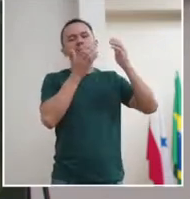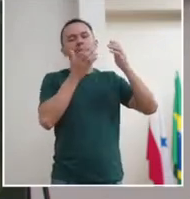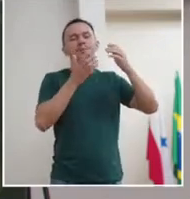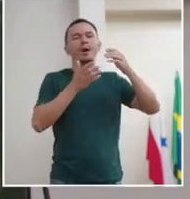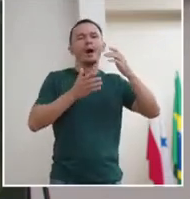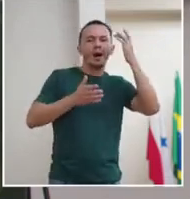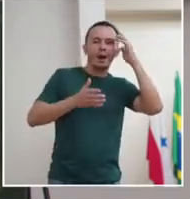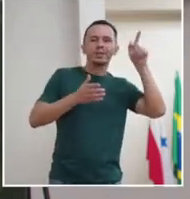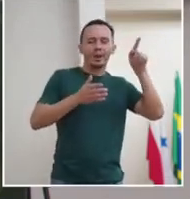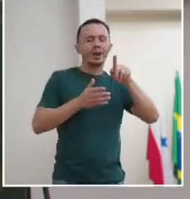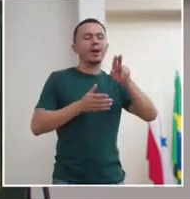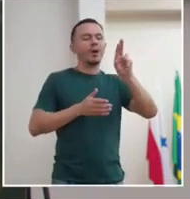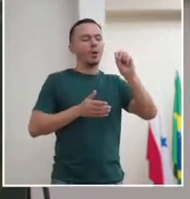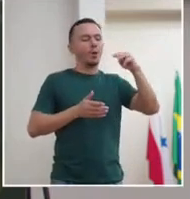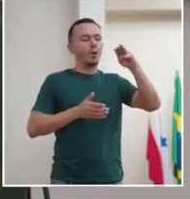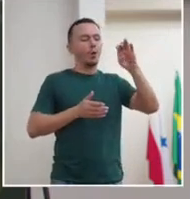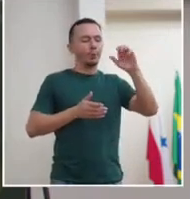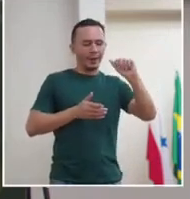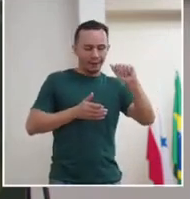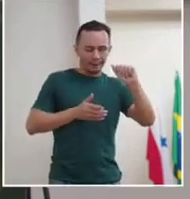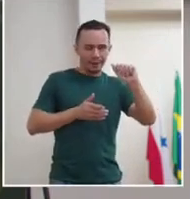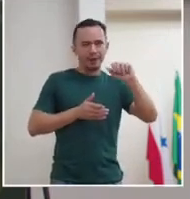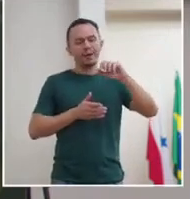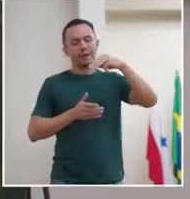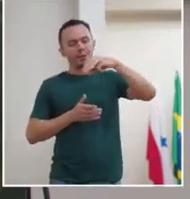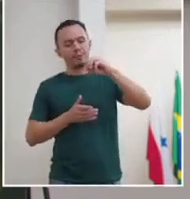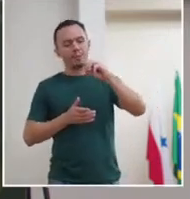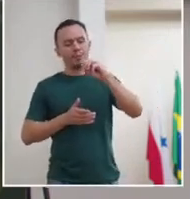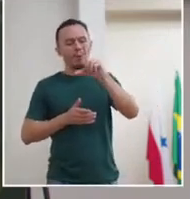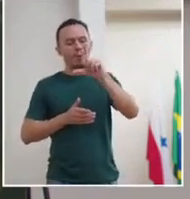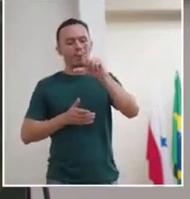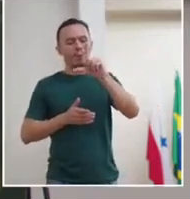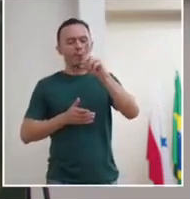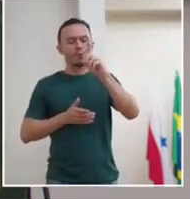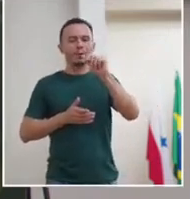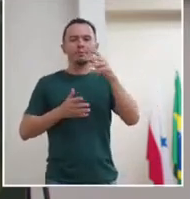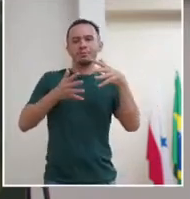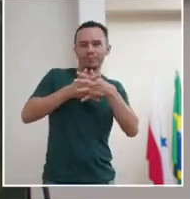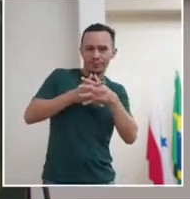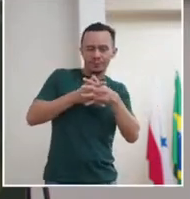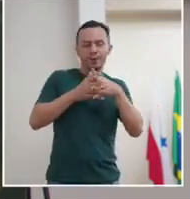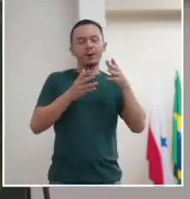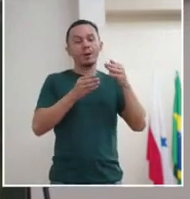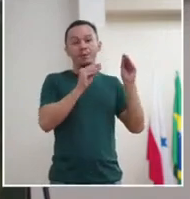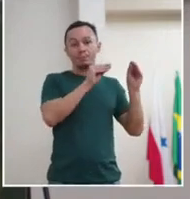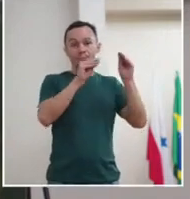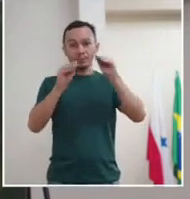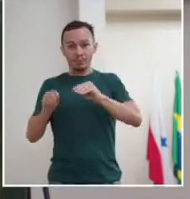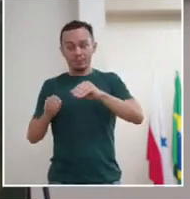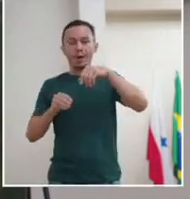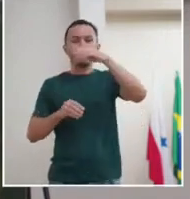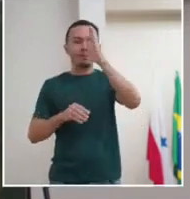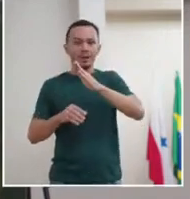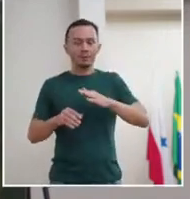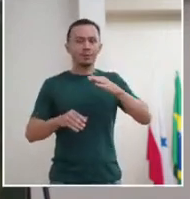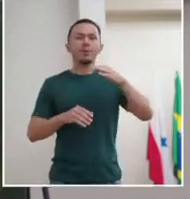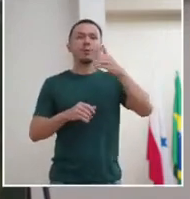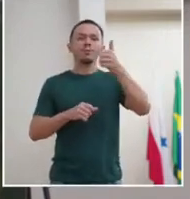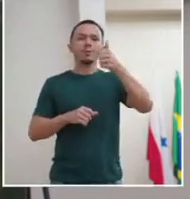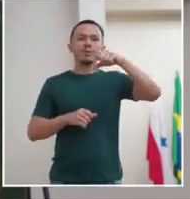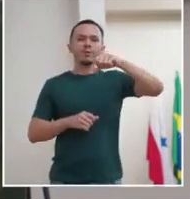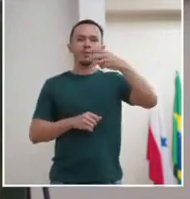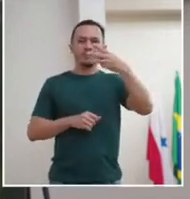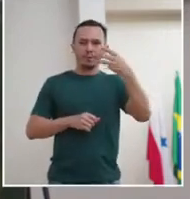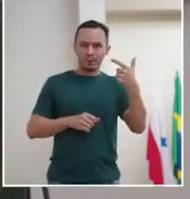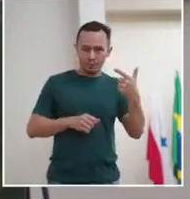que ela era romena. Emigrou para o Brasil, chegou aqui no Brasil em 1932, após o suicídio da mãe, Rosa